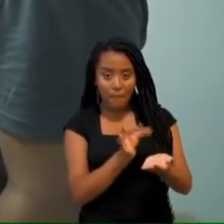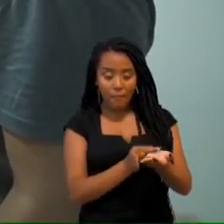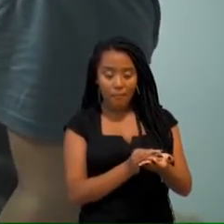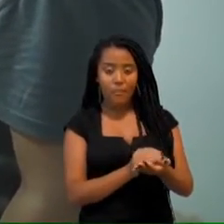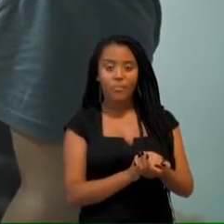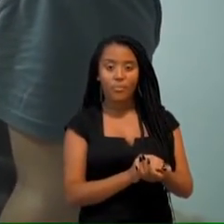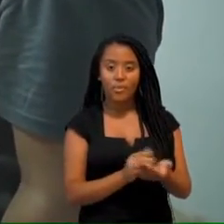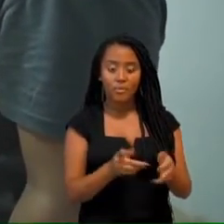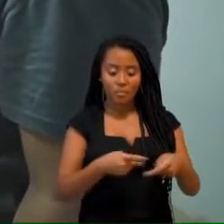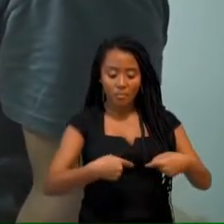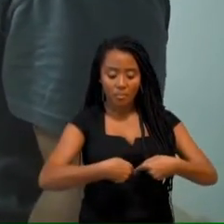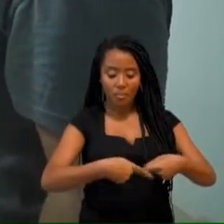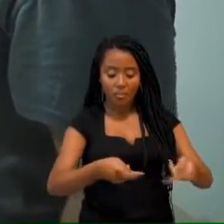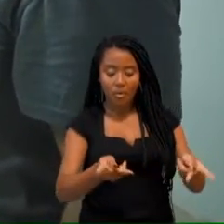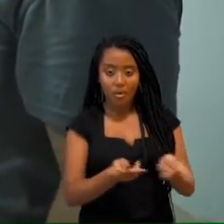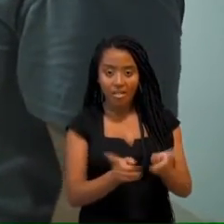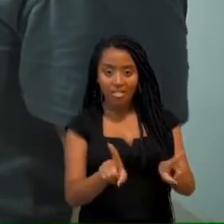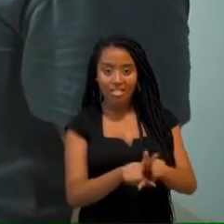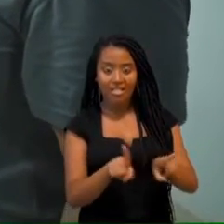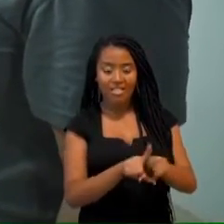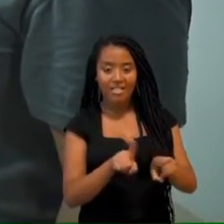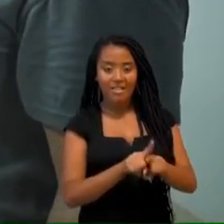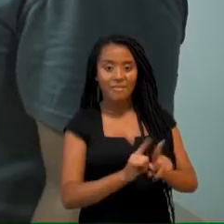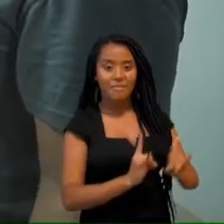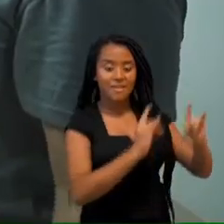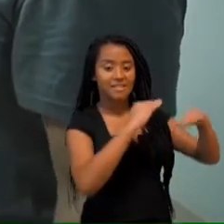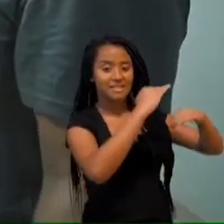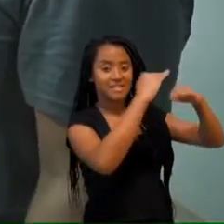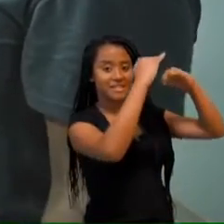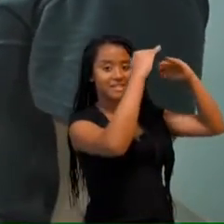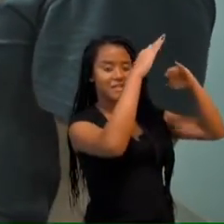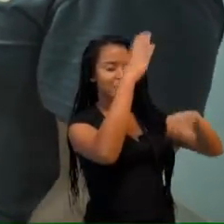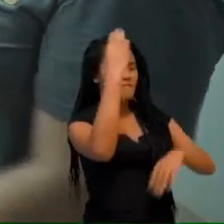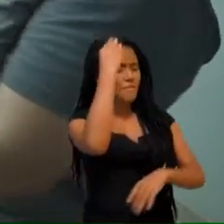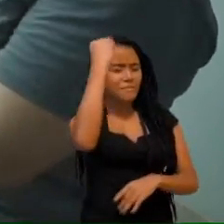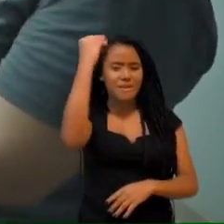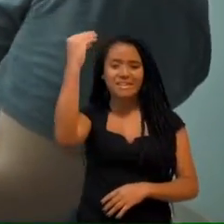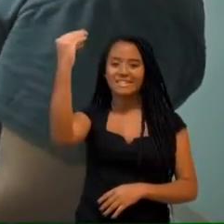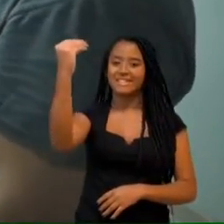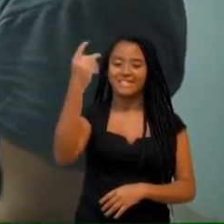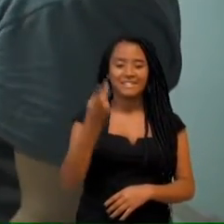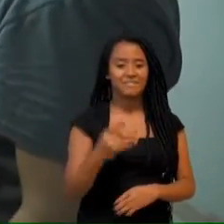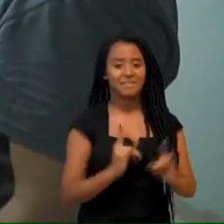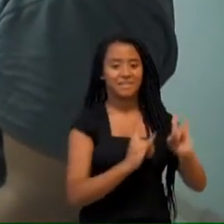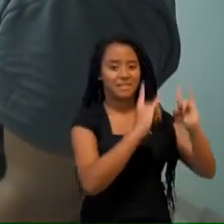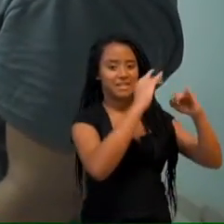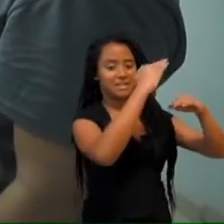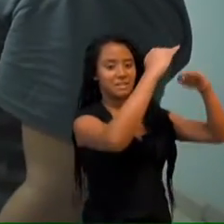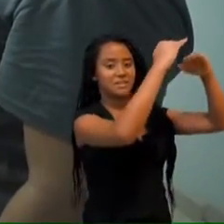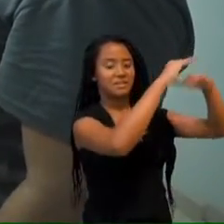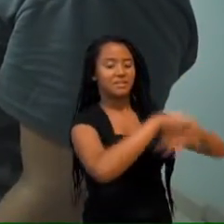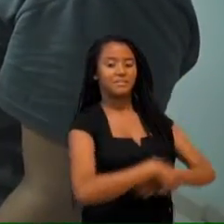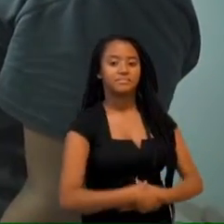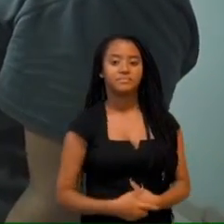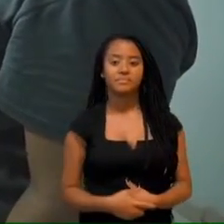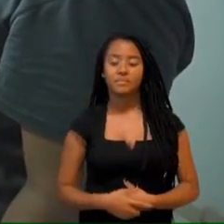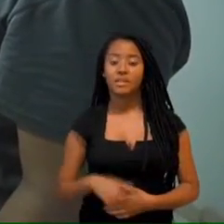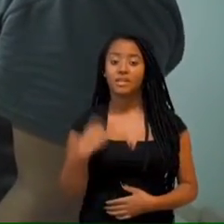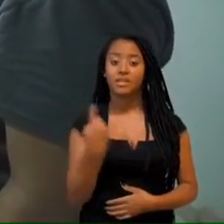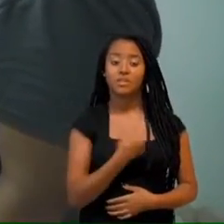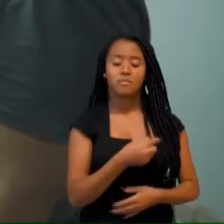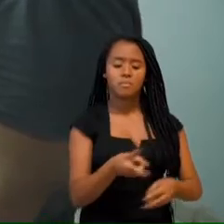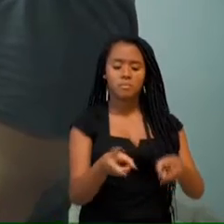casa famosíssima esse apartamento é muito famoso aqui na moradinha é e a gente tava ali passeando pela